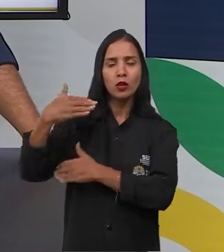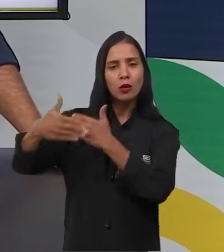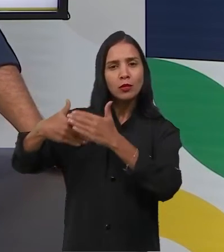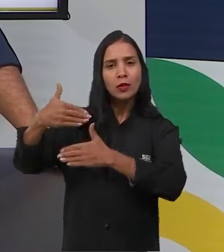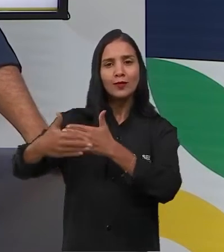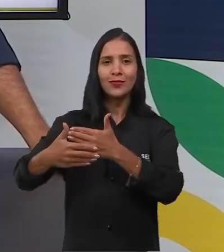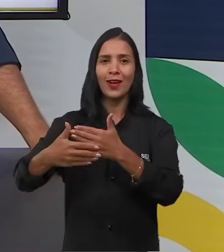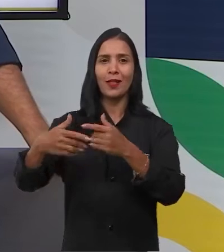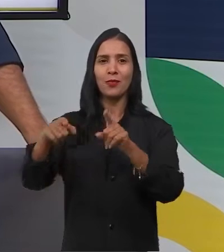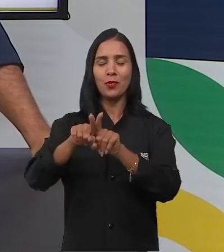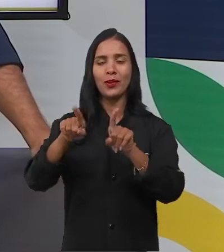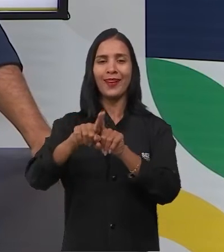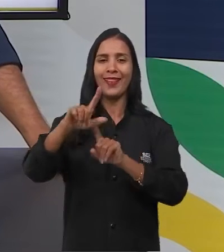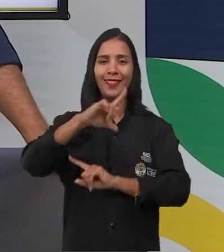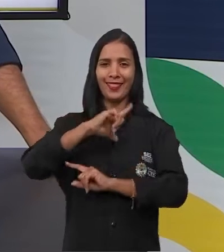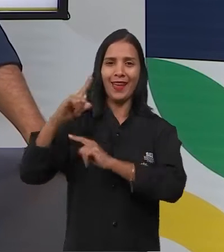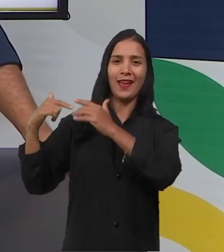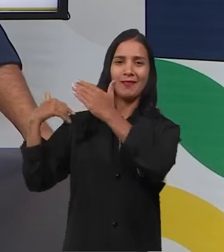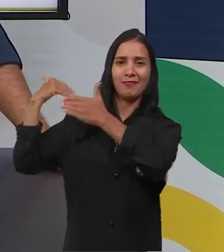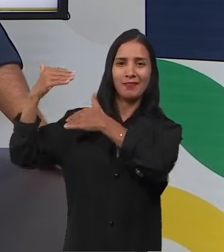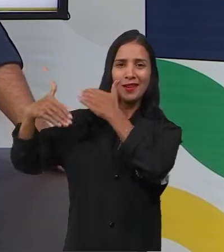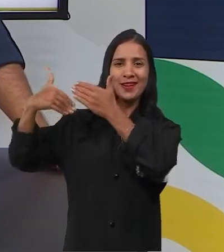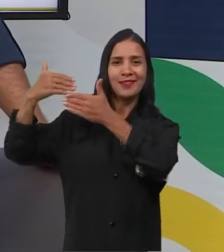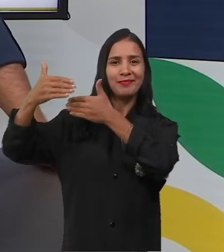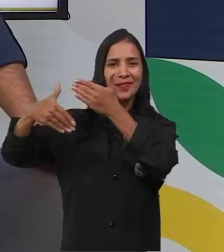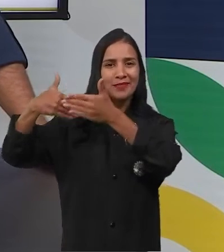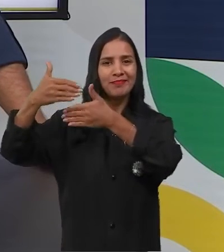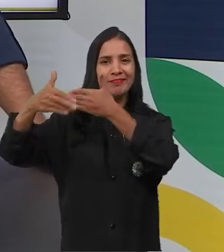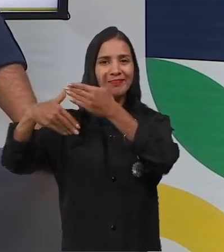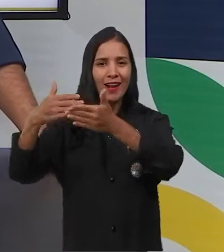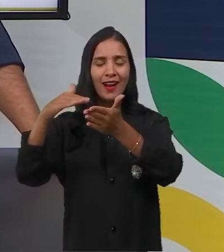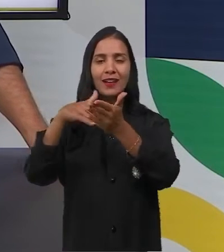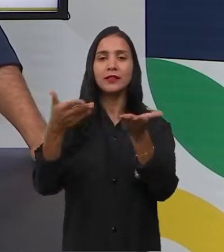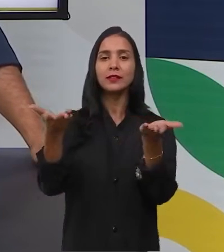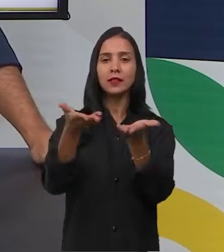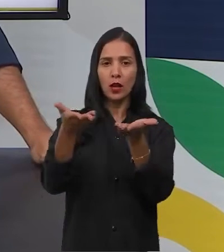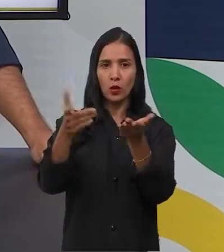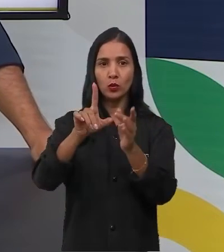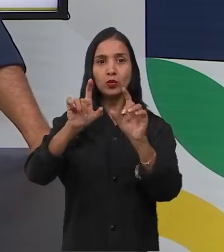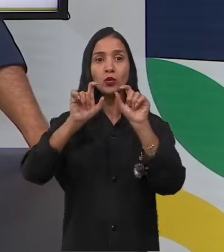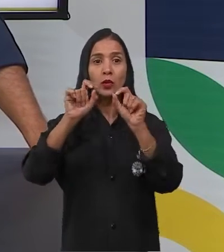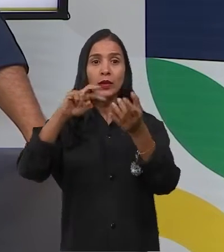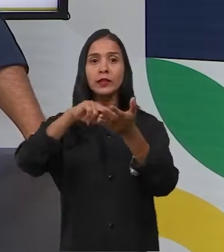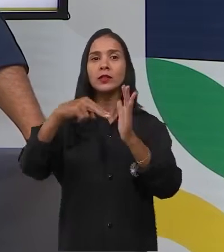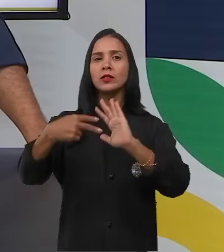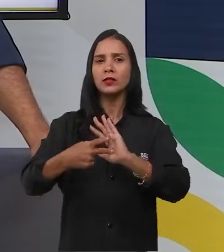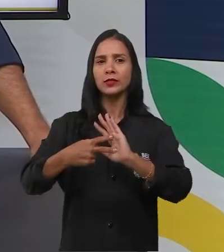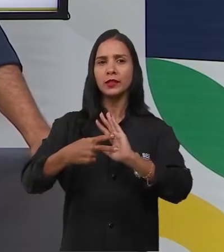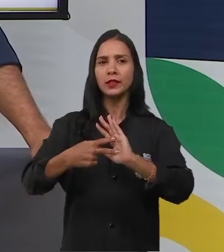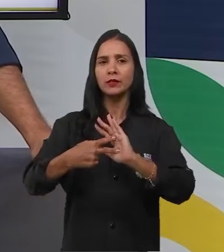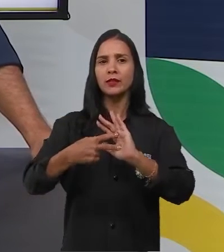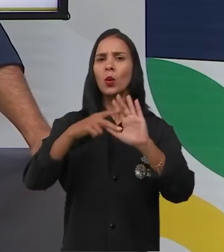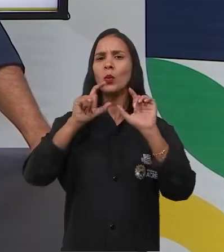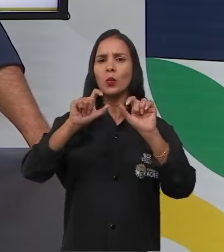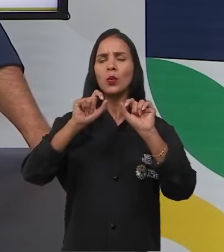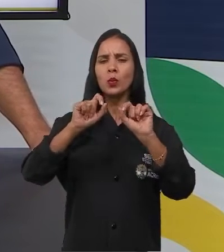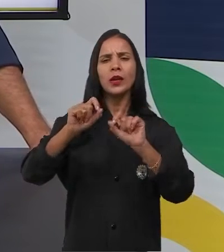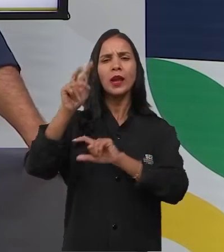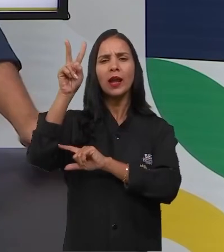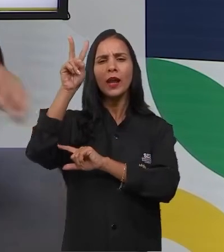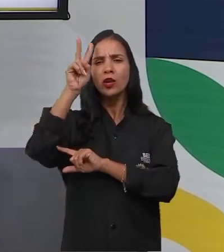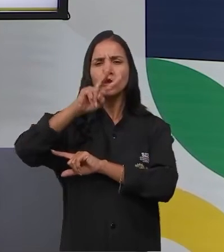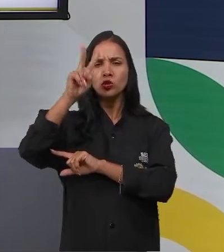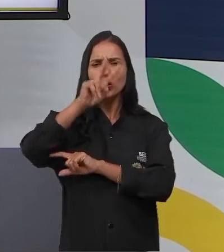construção do que é aquela prática e tem como a contemporaneidade influencia. O que é essa contemporaneidade? As